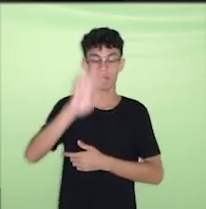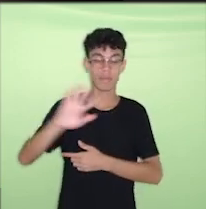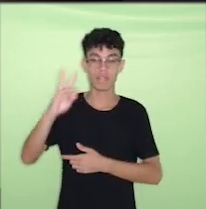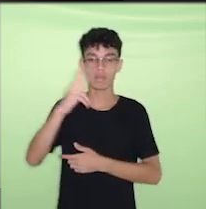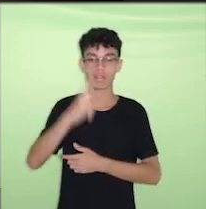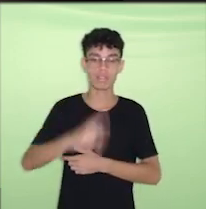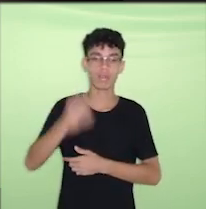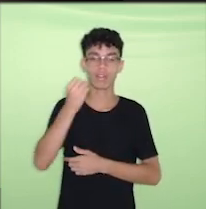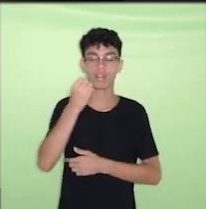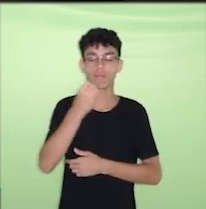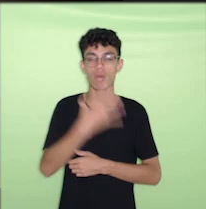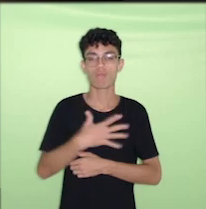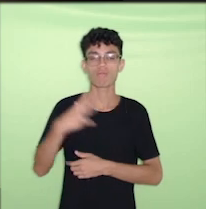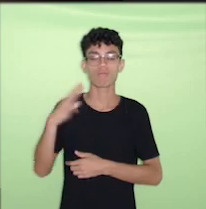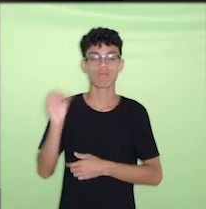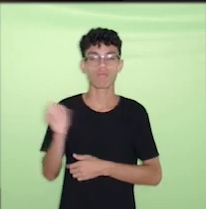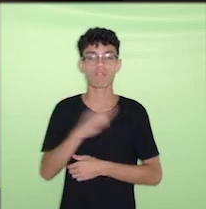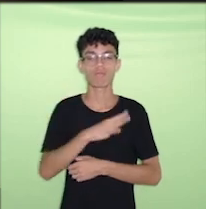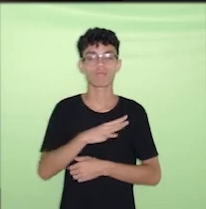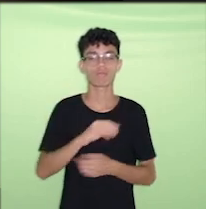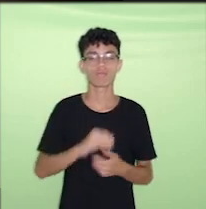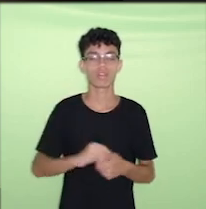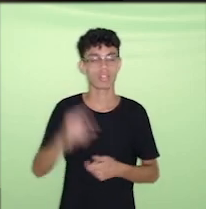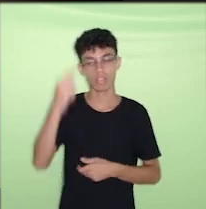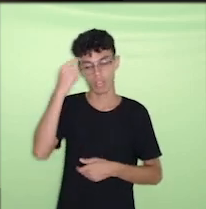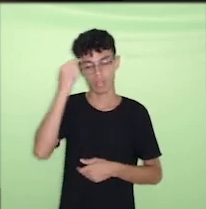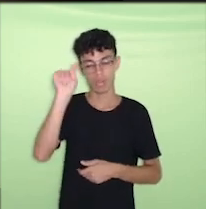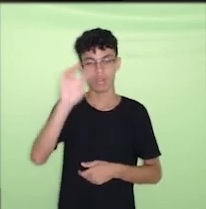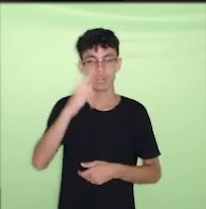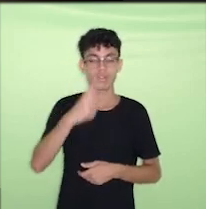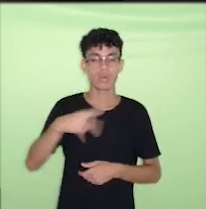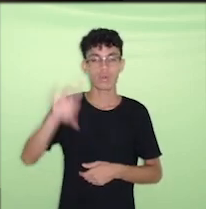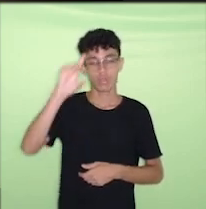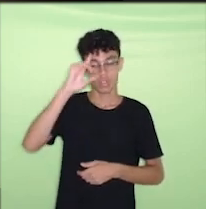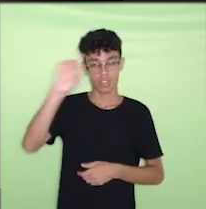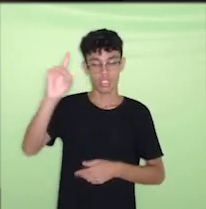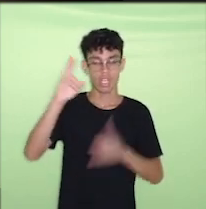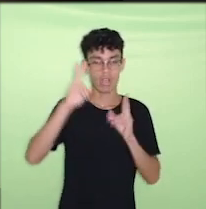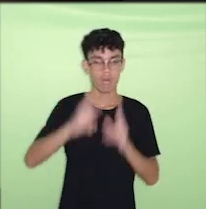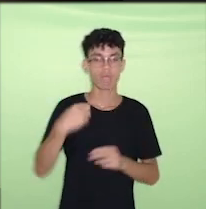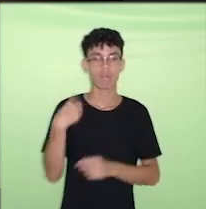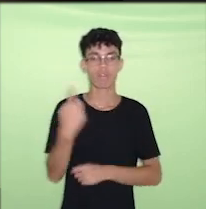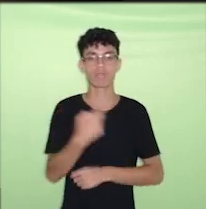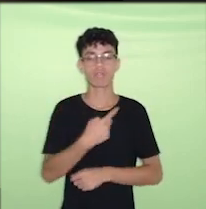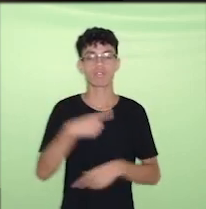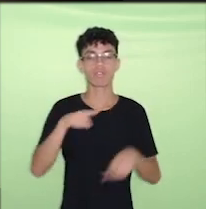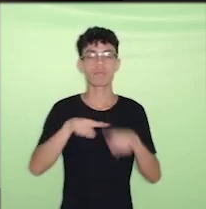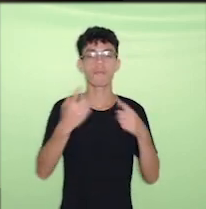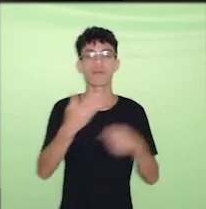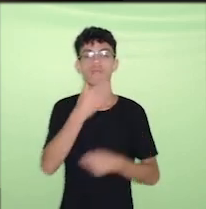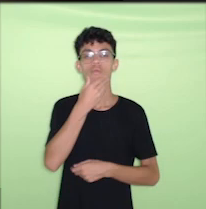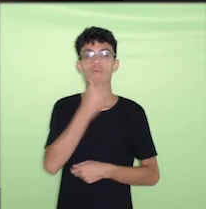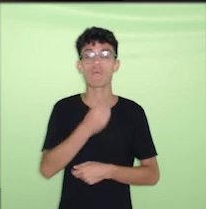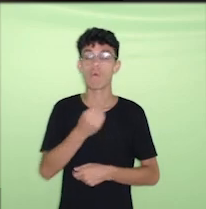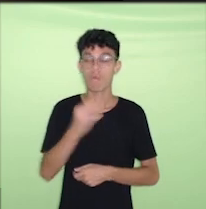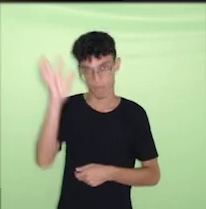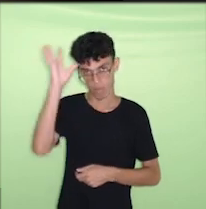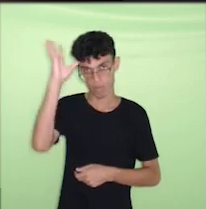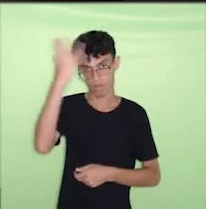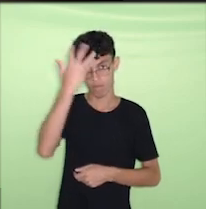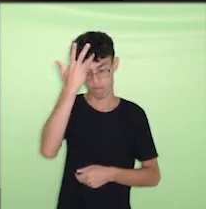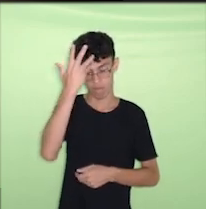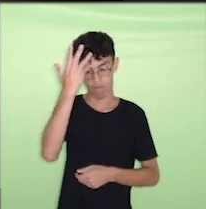belo, novo, racional. Suas dúvidas foram um dia as nossas, mas o homem resolveu os